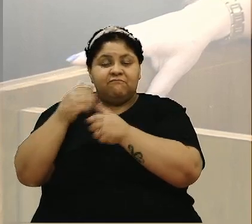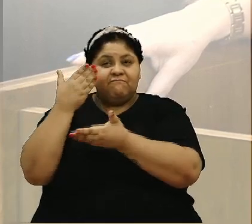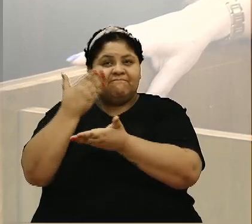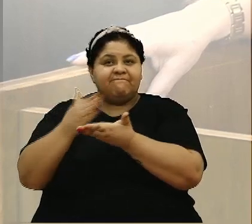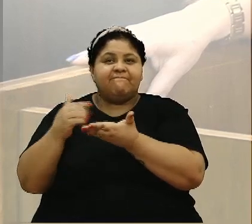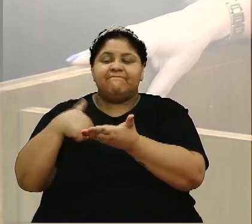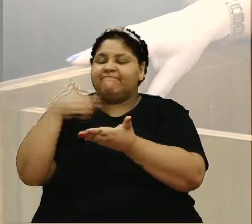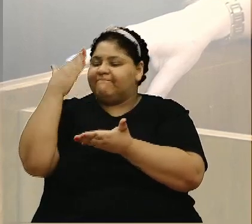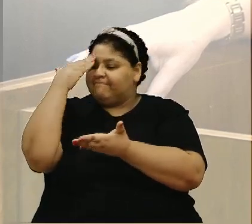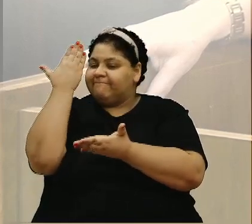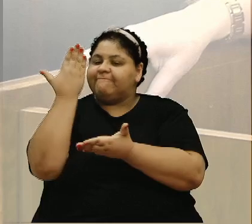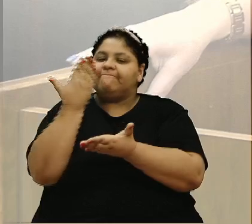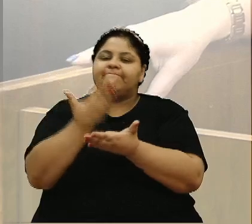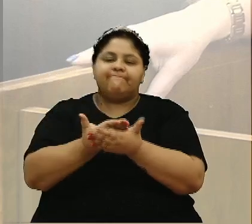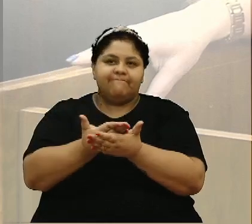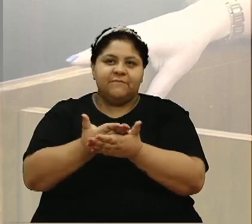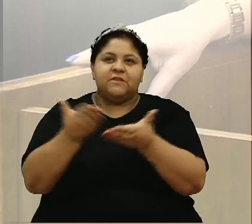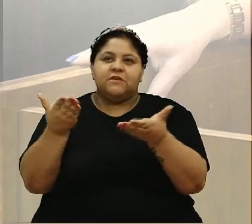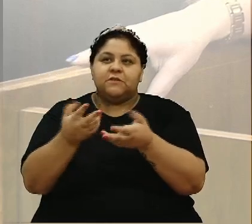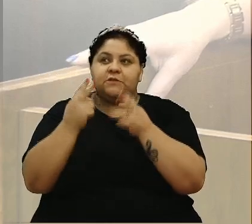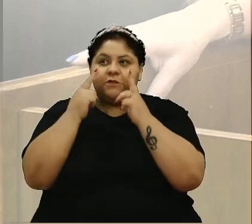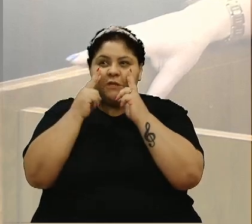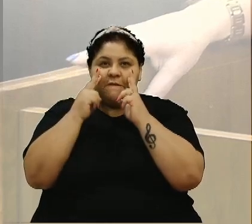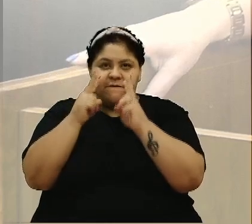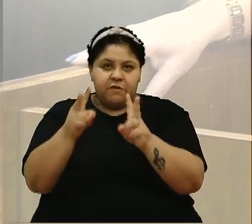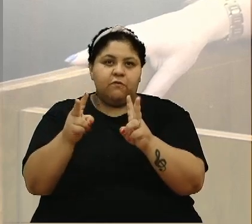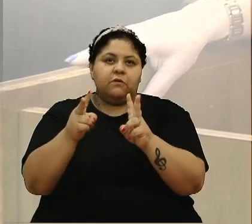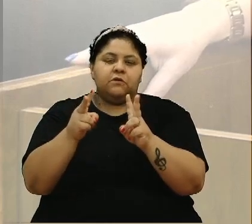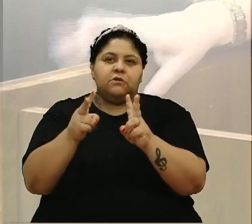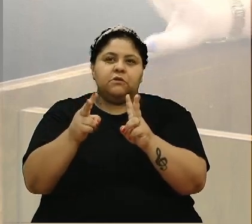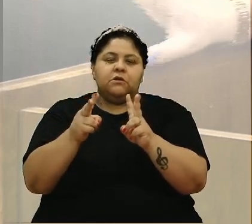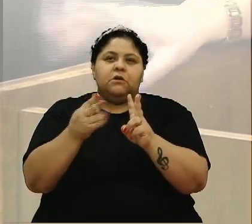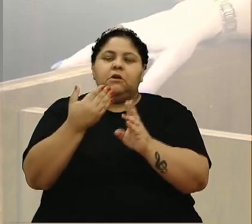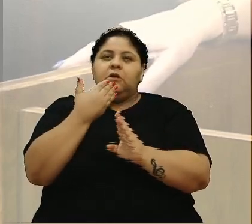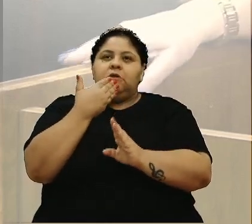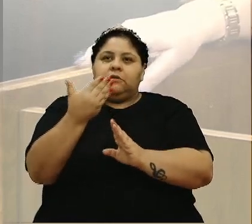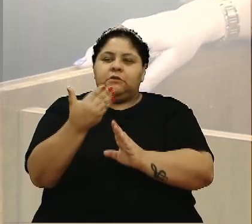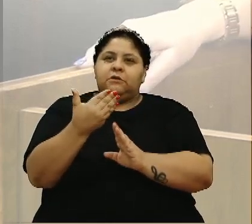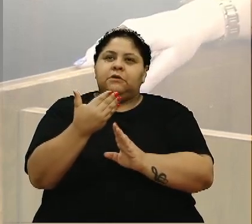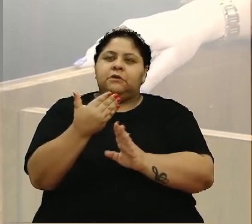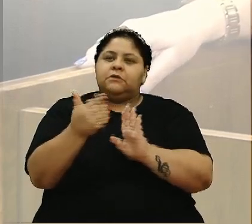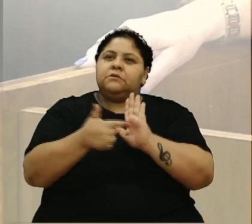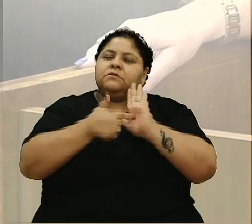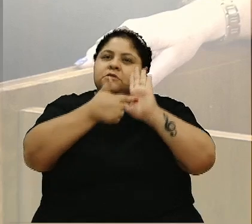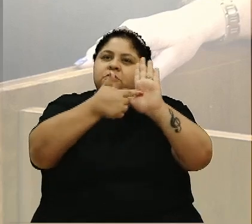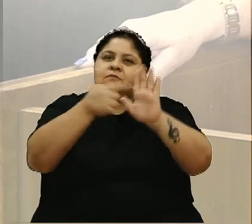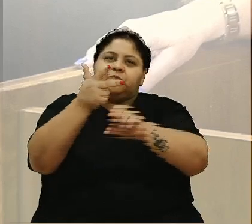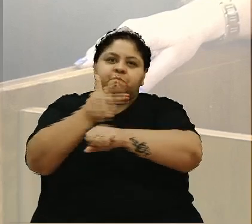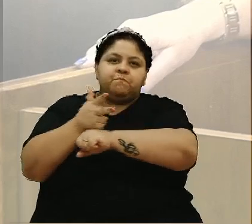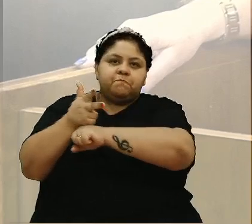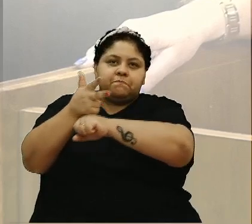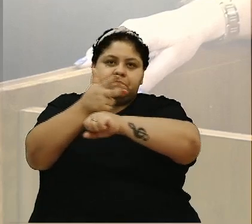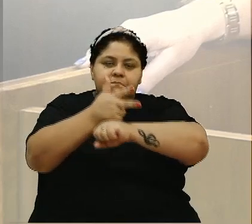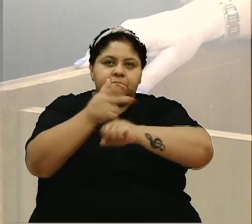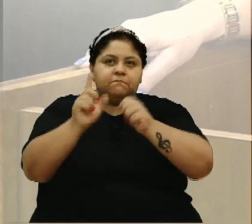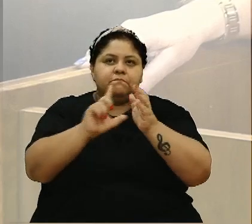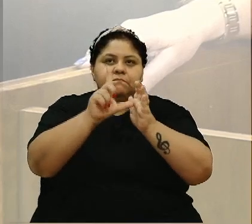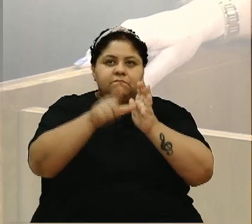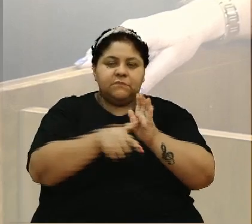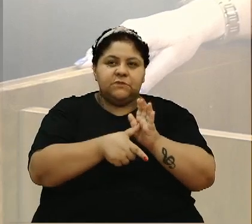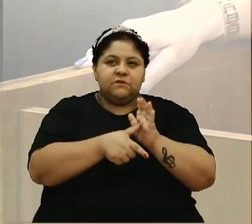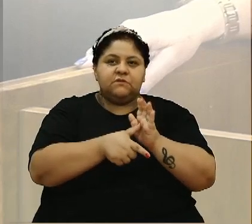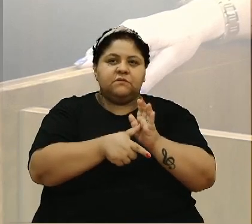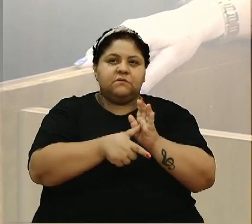acredito que todo mundo já viu em algum momento, mas eu vou pedir para passar um vídeo e depois eu